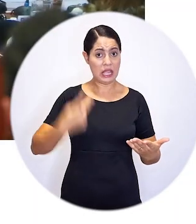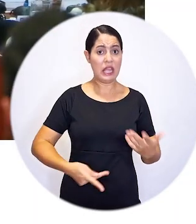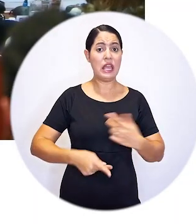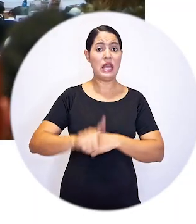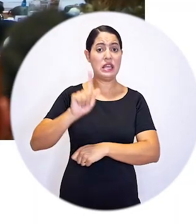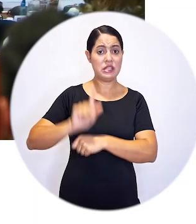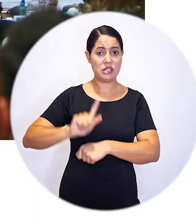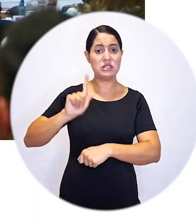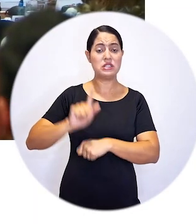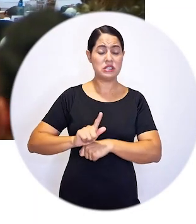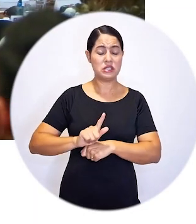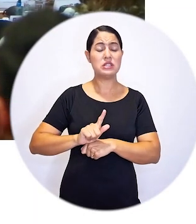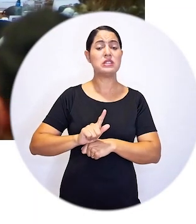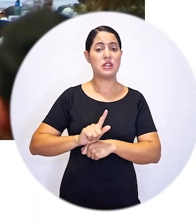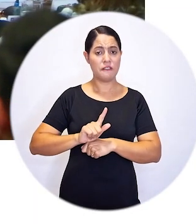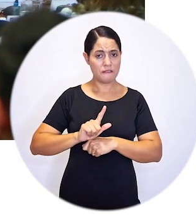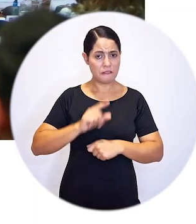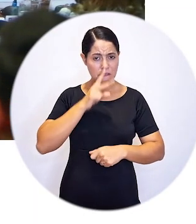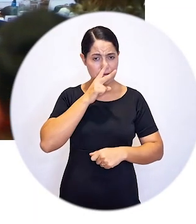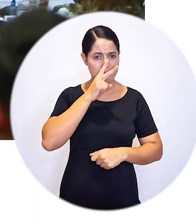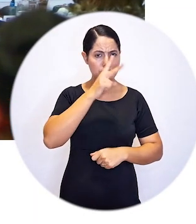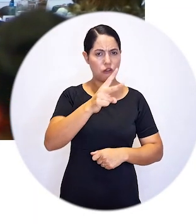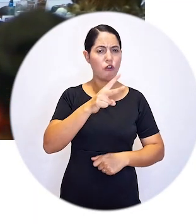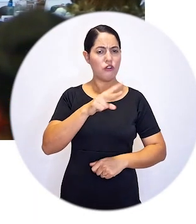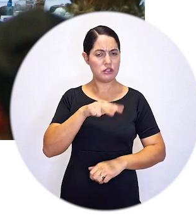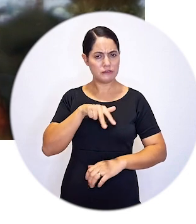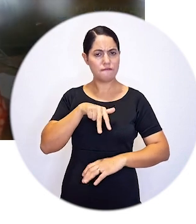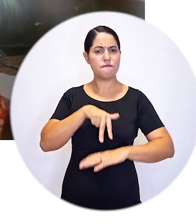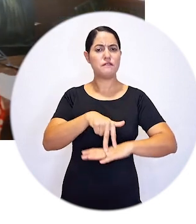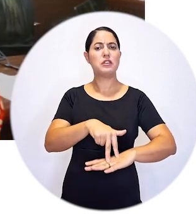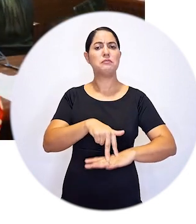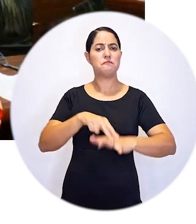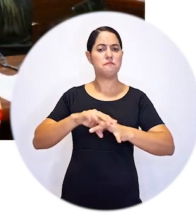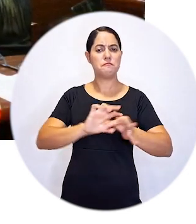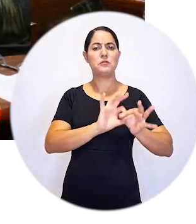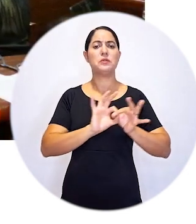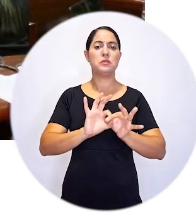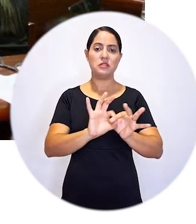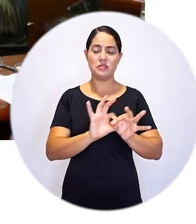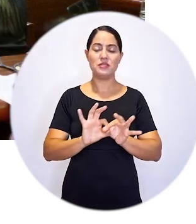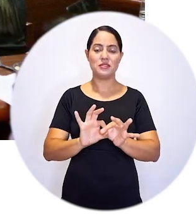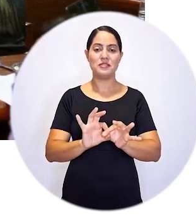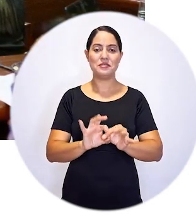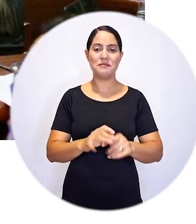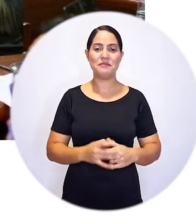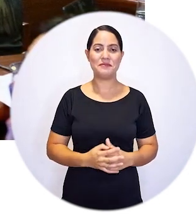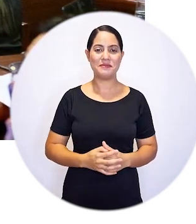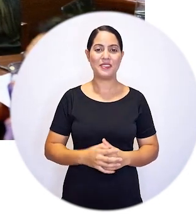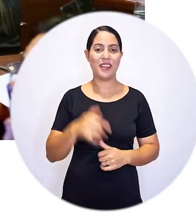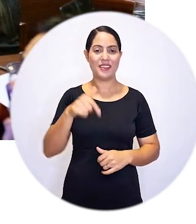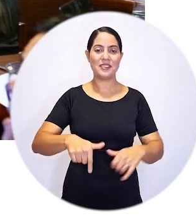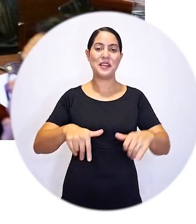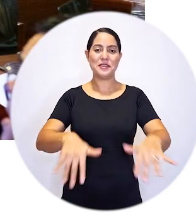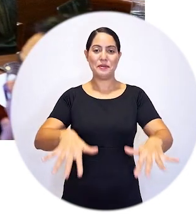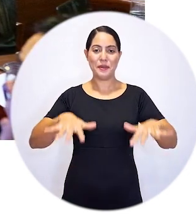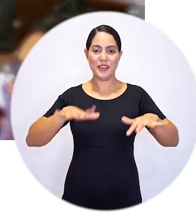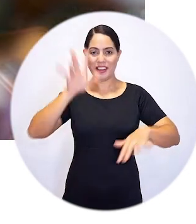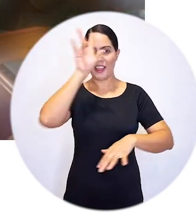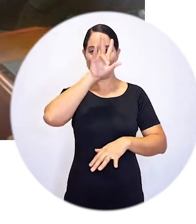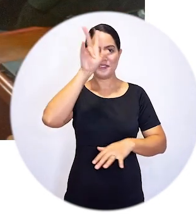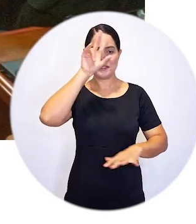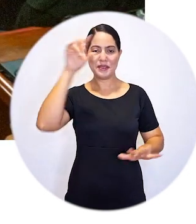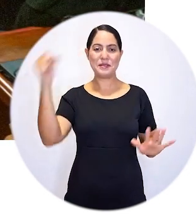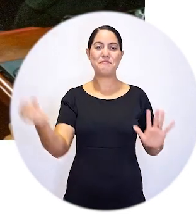Portanto, essa gestão continuará seguindo firme e unida, mas nós honraremos este